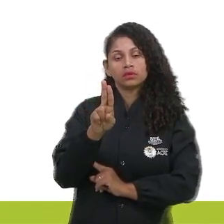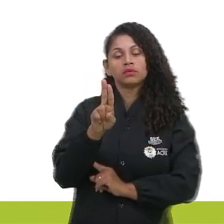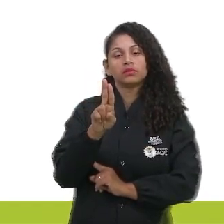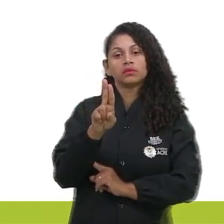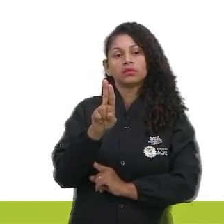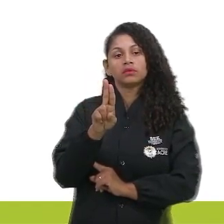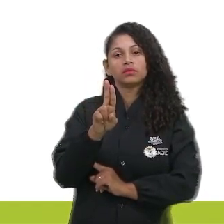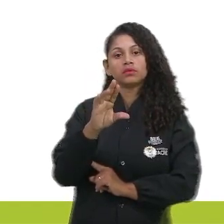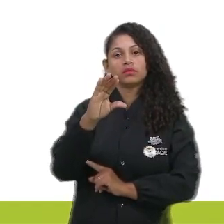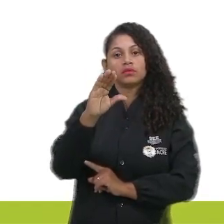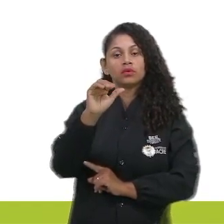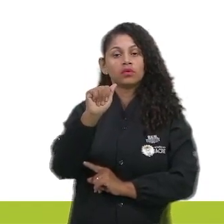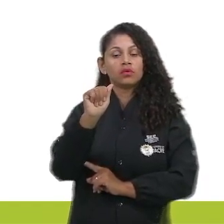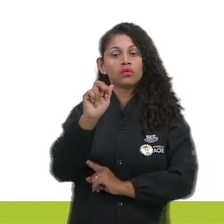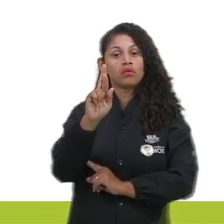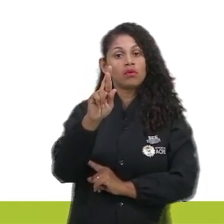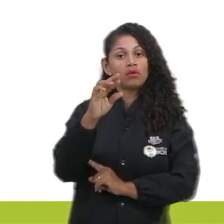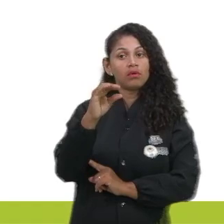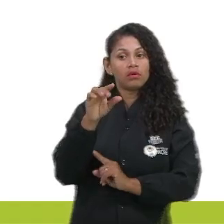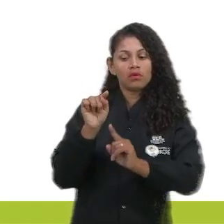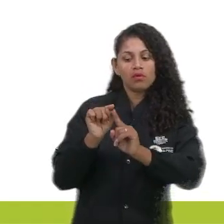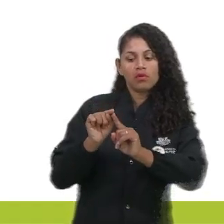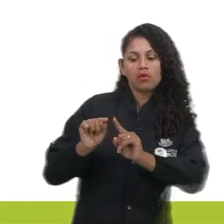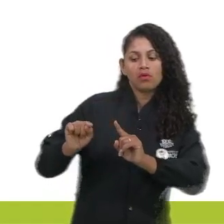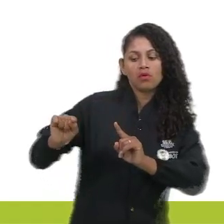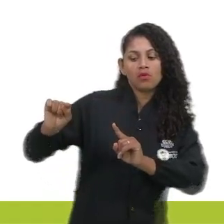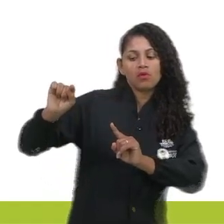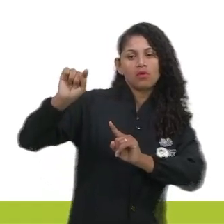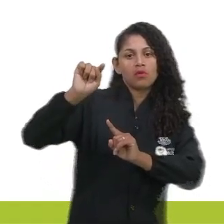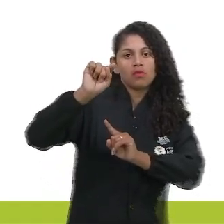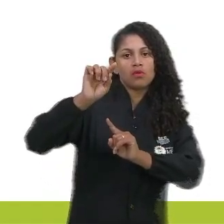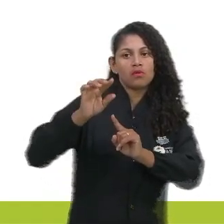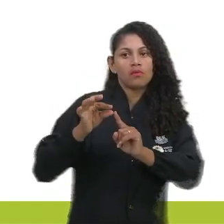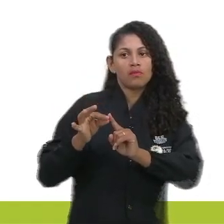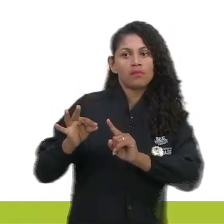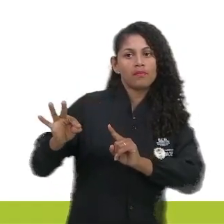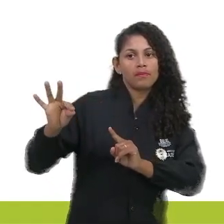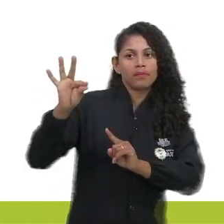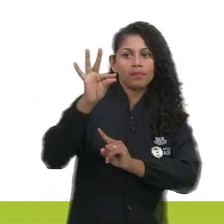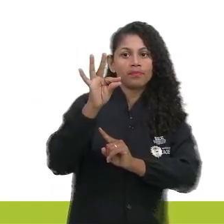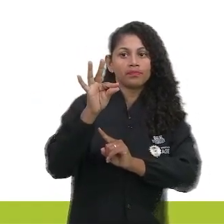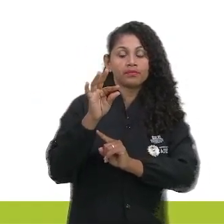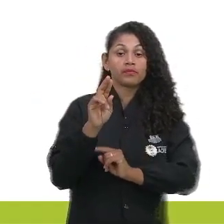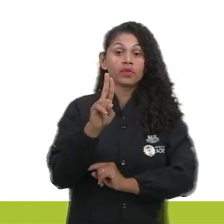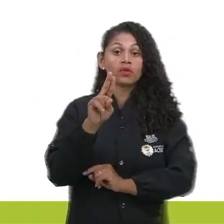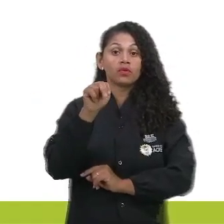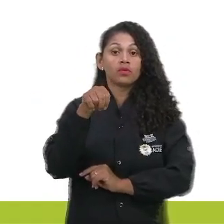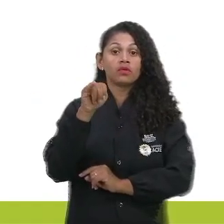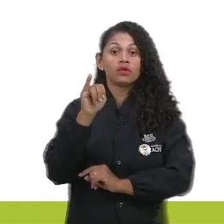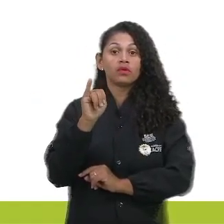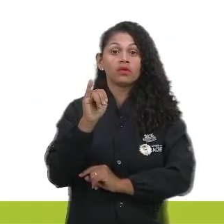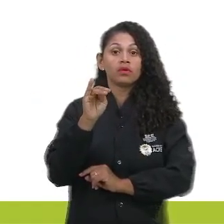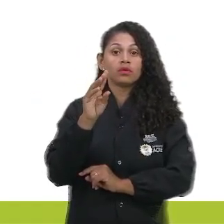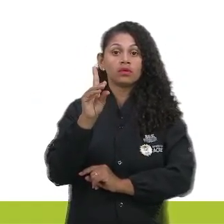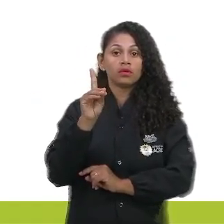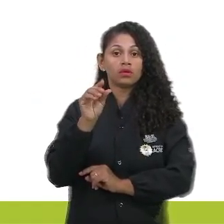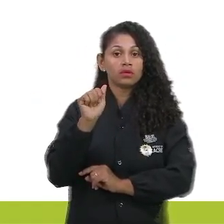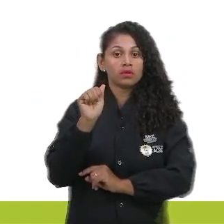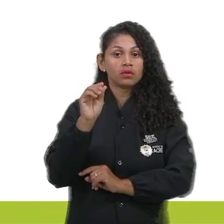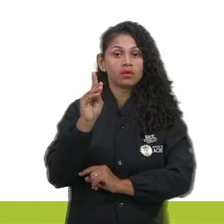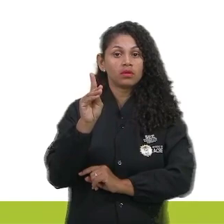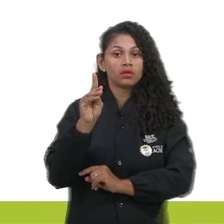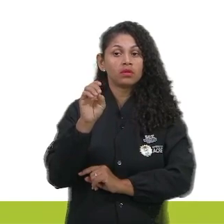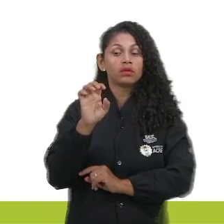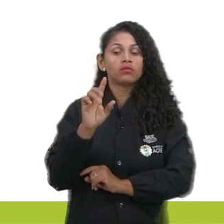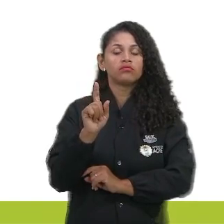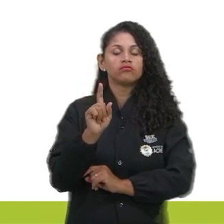porque nós não iremos medir arcos em graus, mas numa unidade diferente. A unidade é a seguinte: imagina que você